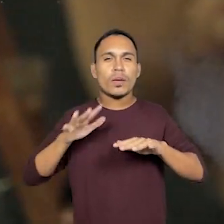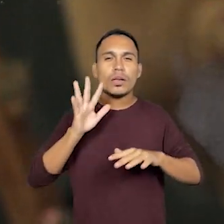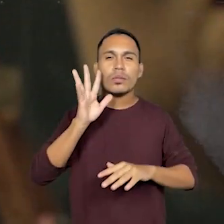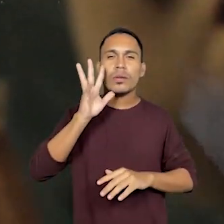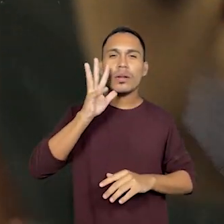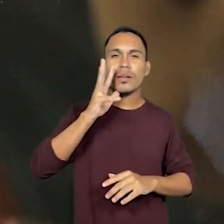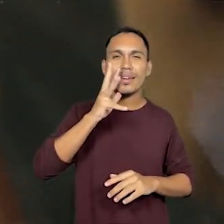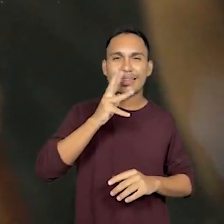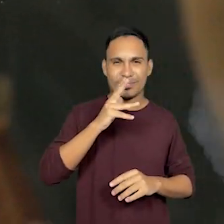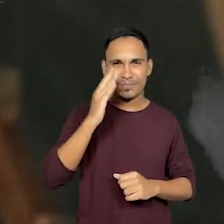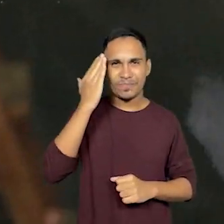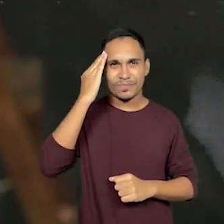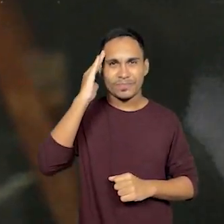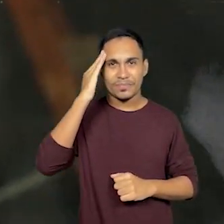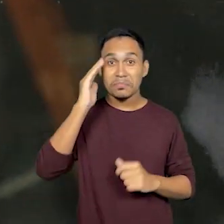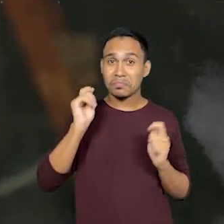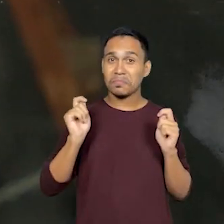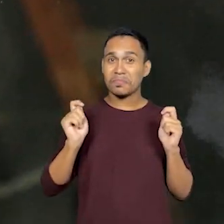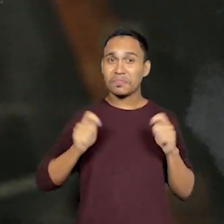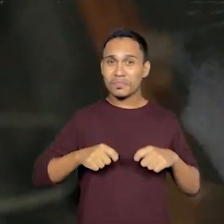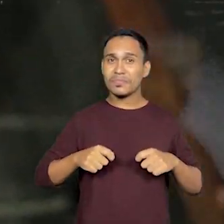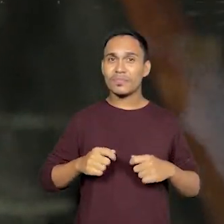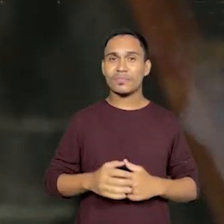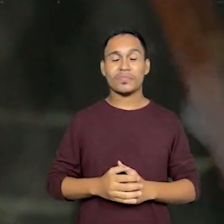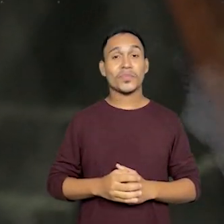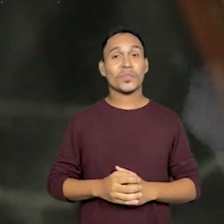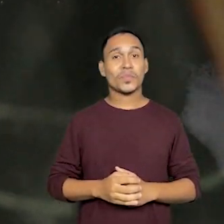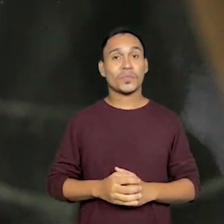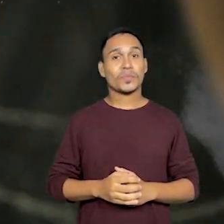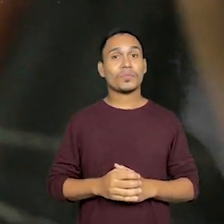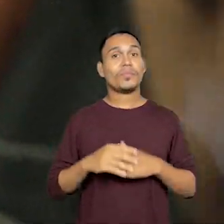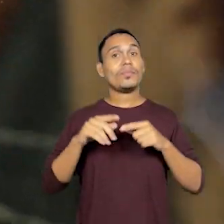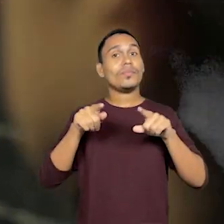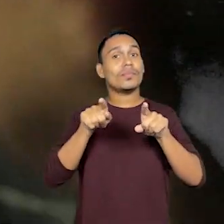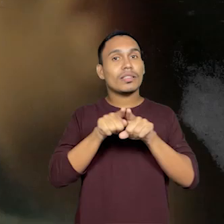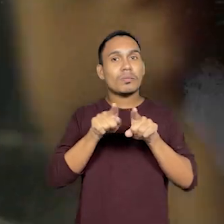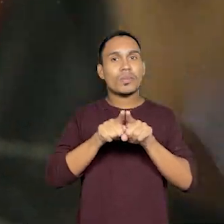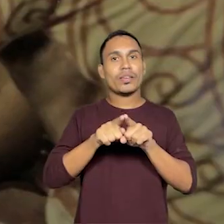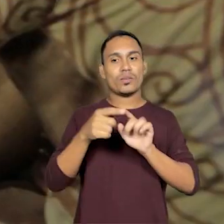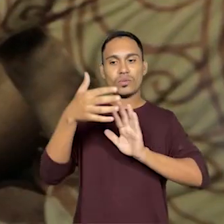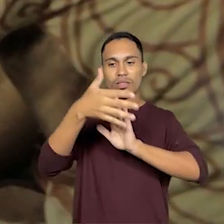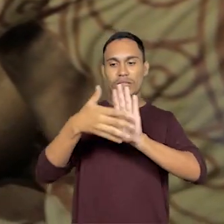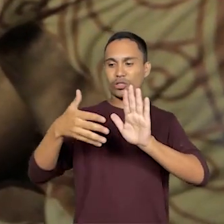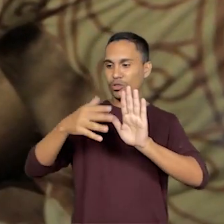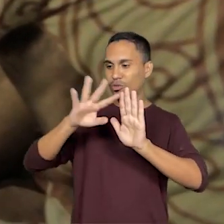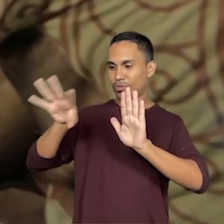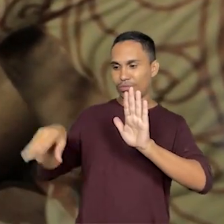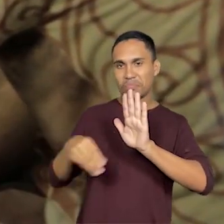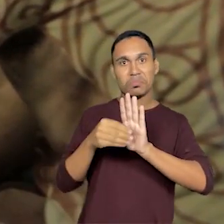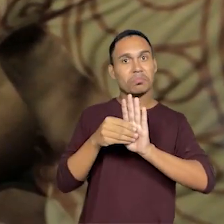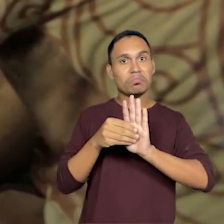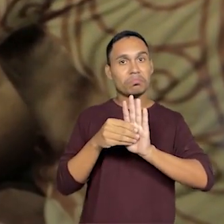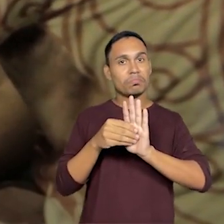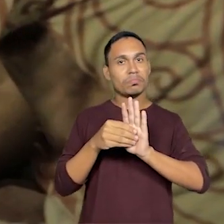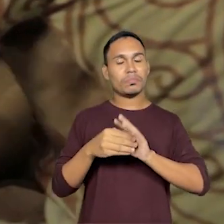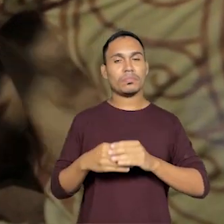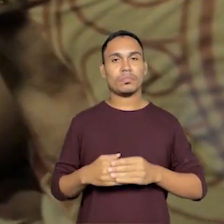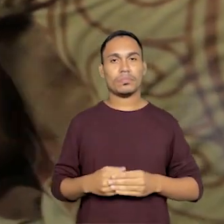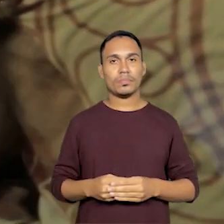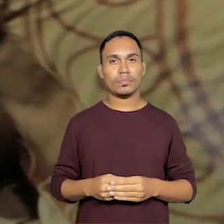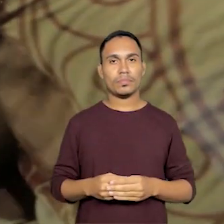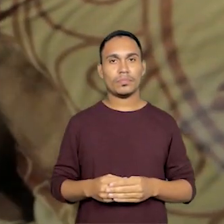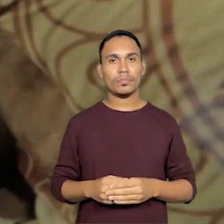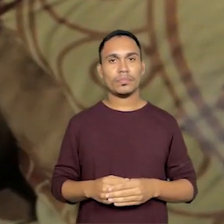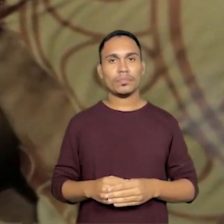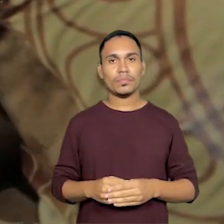lentos. Entendeu? Nessa composição que a gente vai fazer. E trazer esse texto. Sentados no chão? O